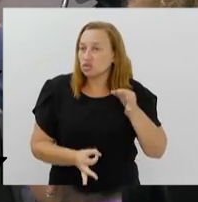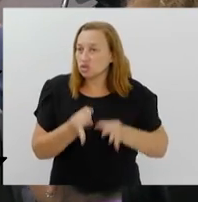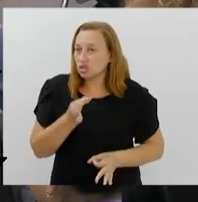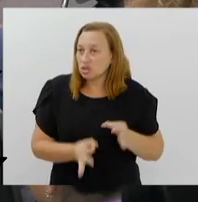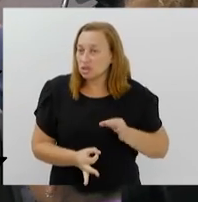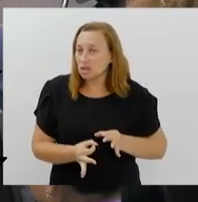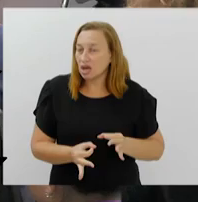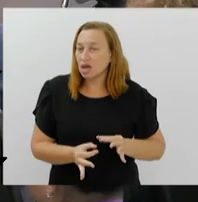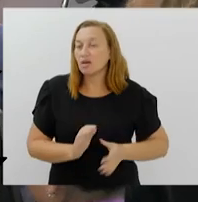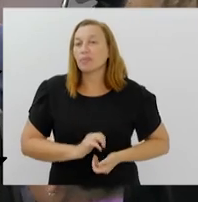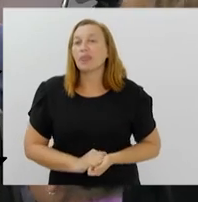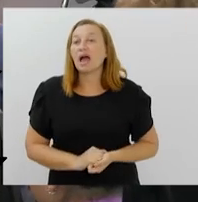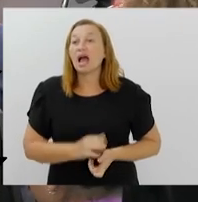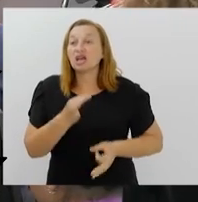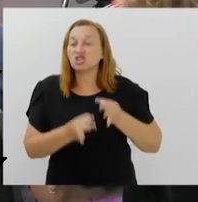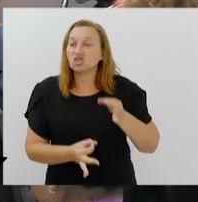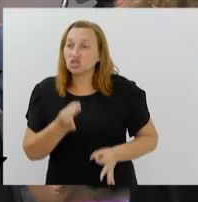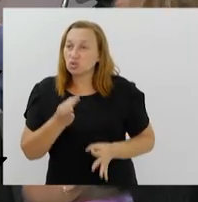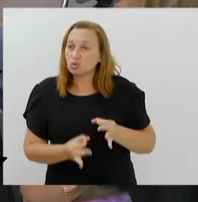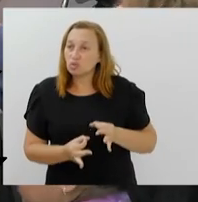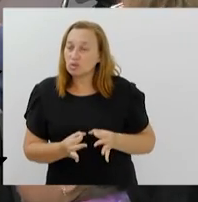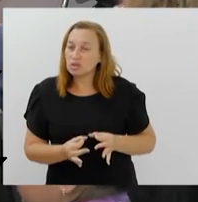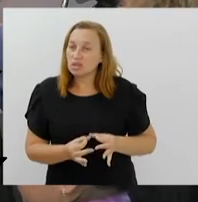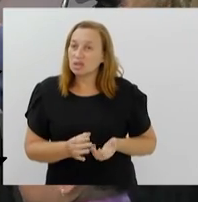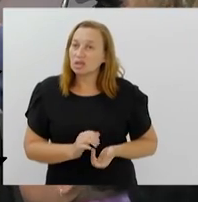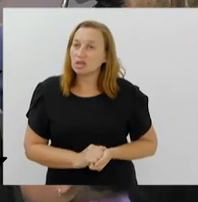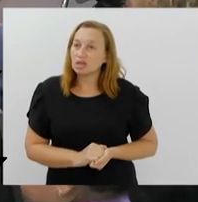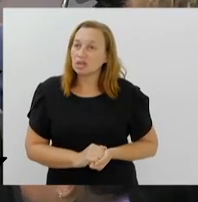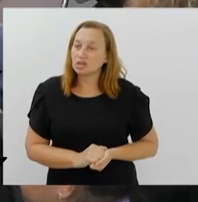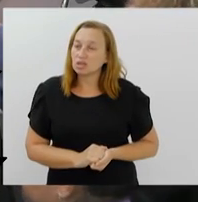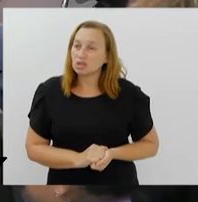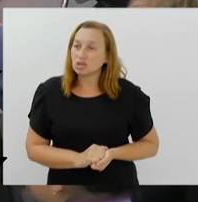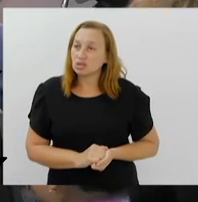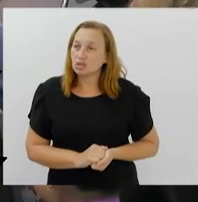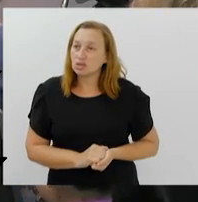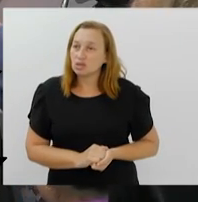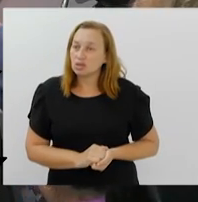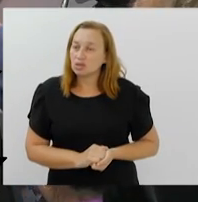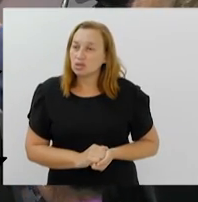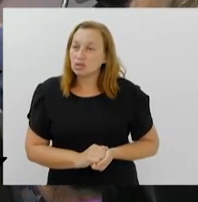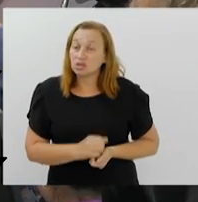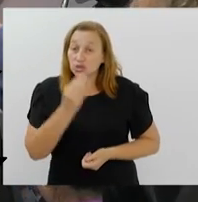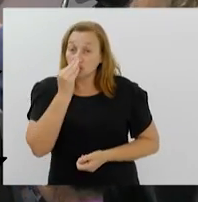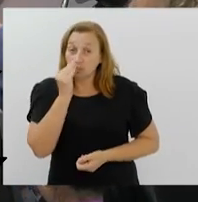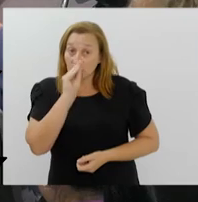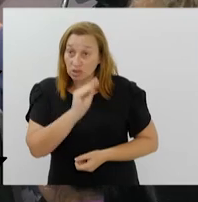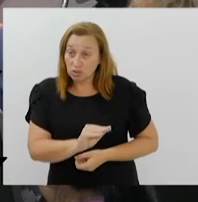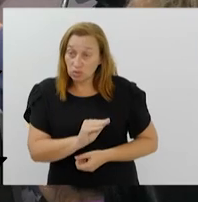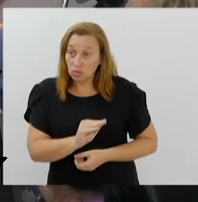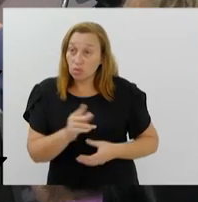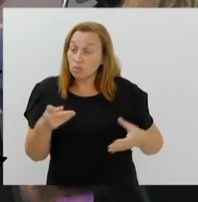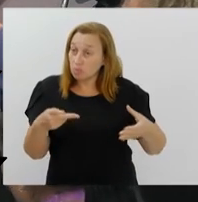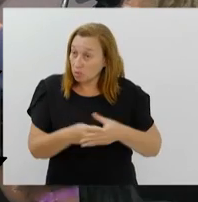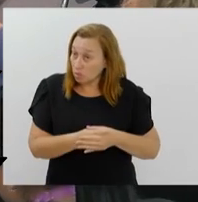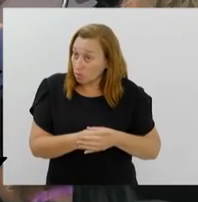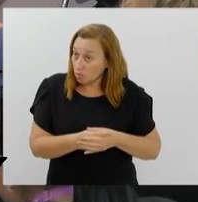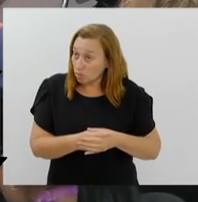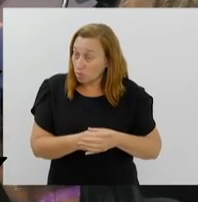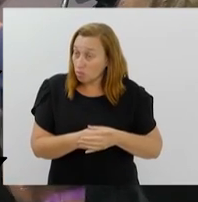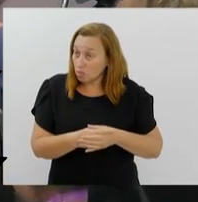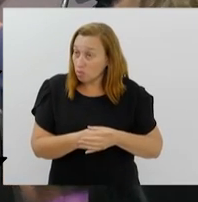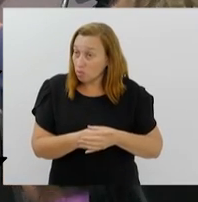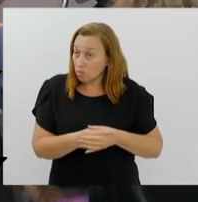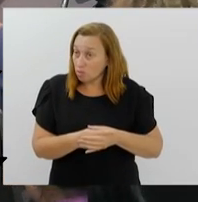de deixou de reconhecer a competência do Procom como conciliador